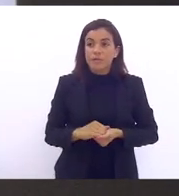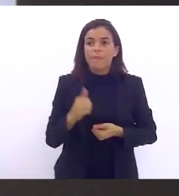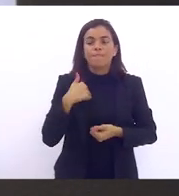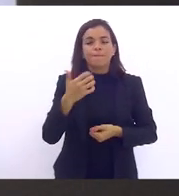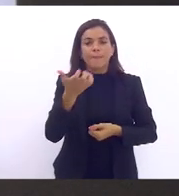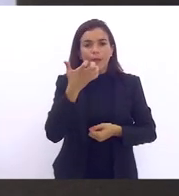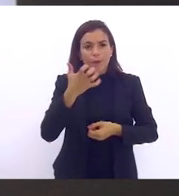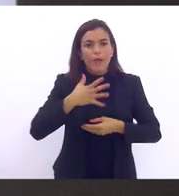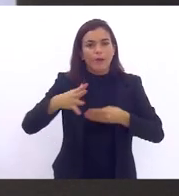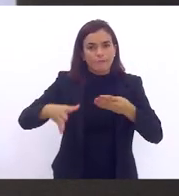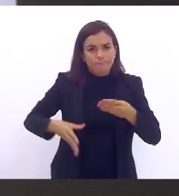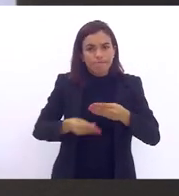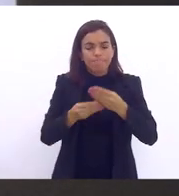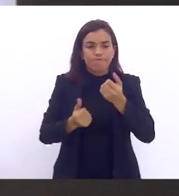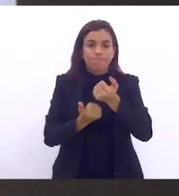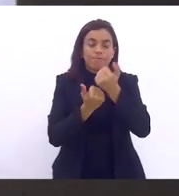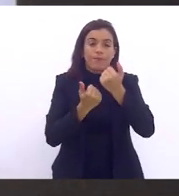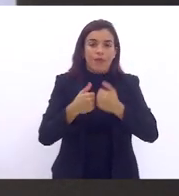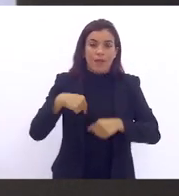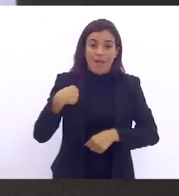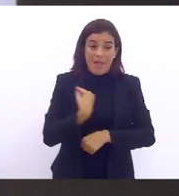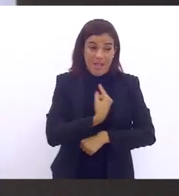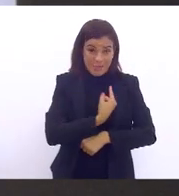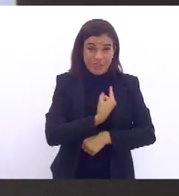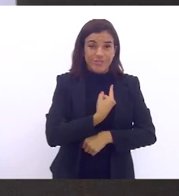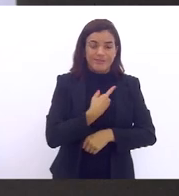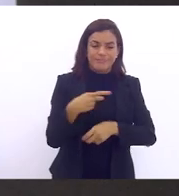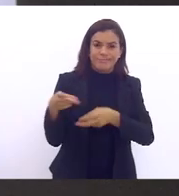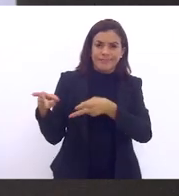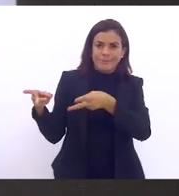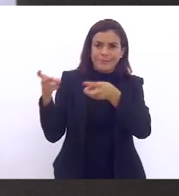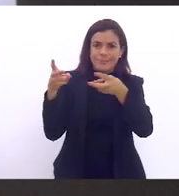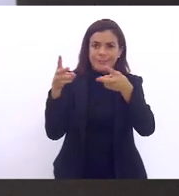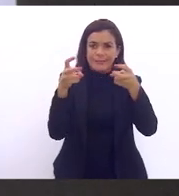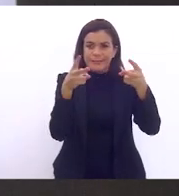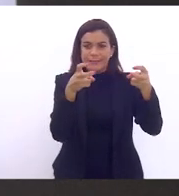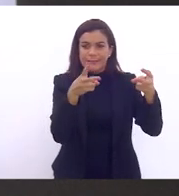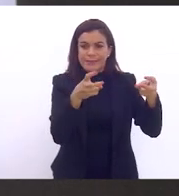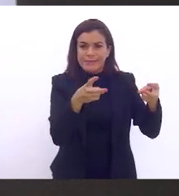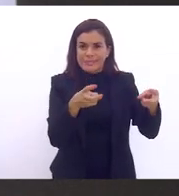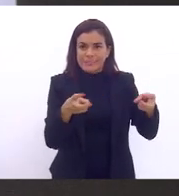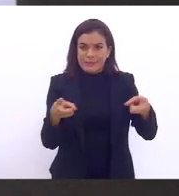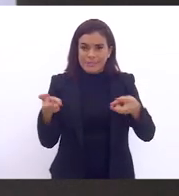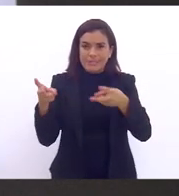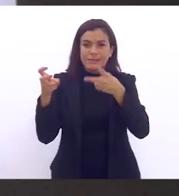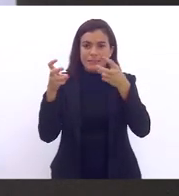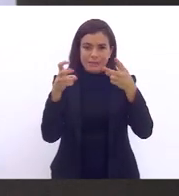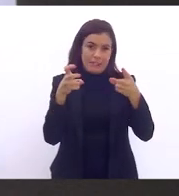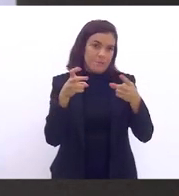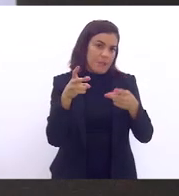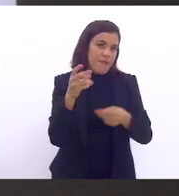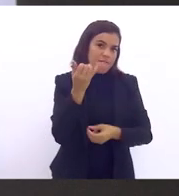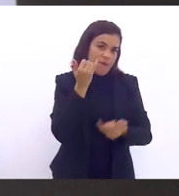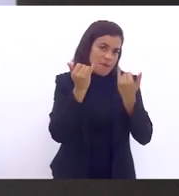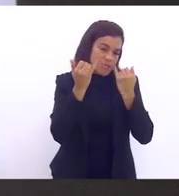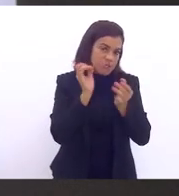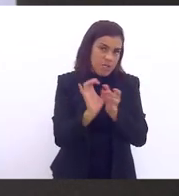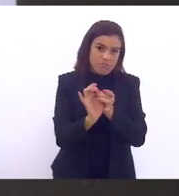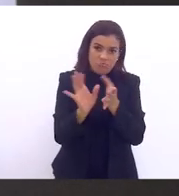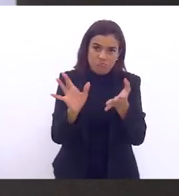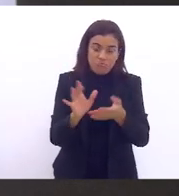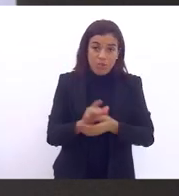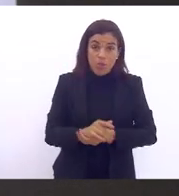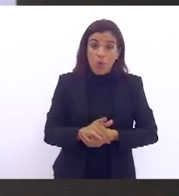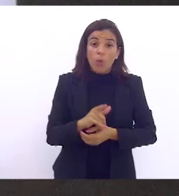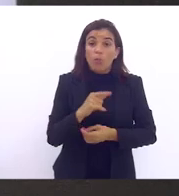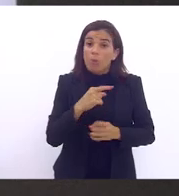quero ressaltar para vocês é que a gente percebe e E esses E essas informações estão estão disponíveis né Eh a os